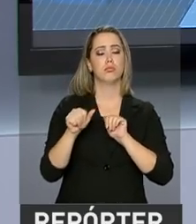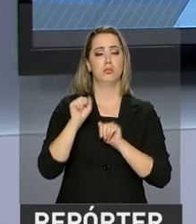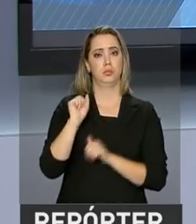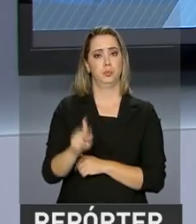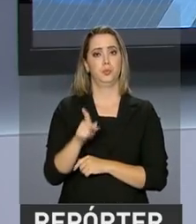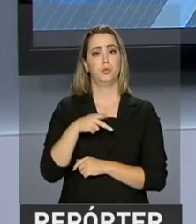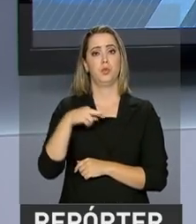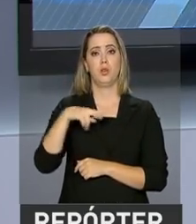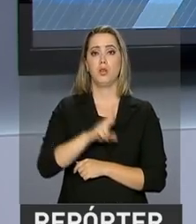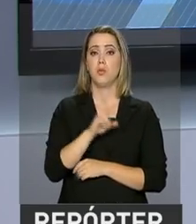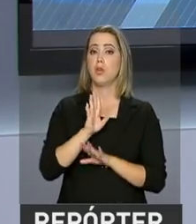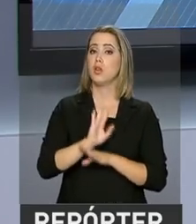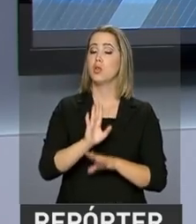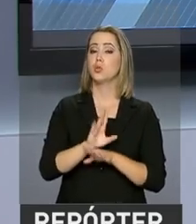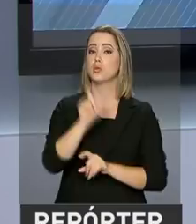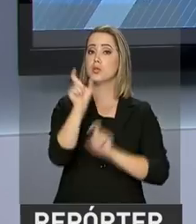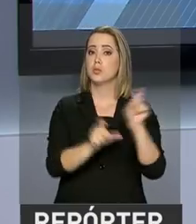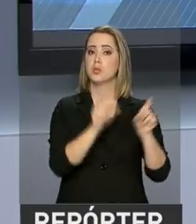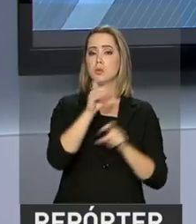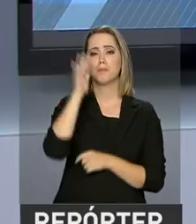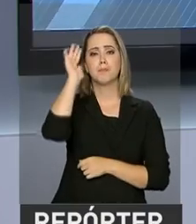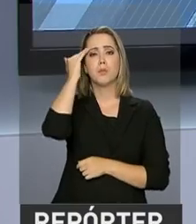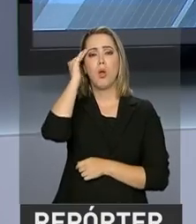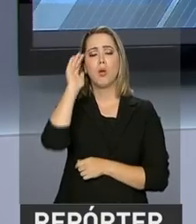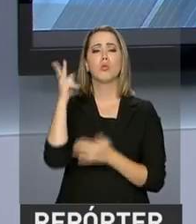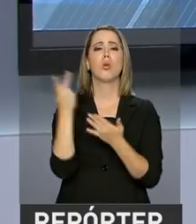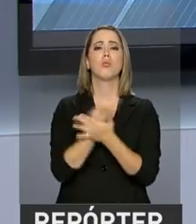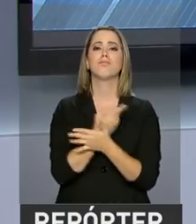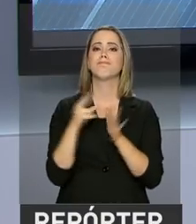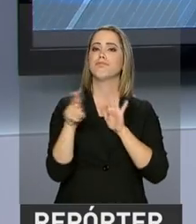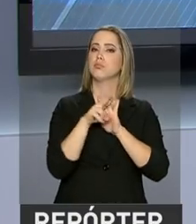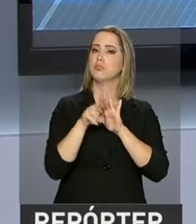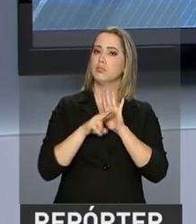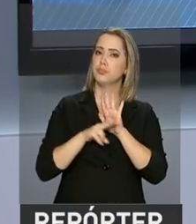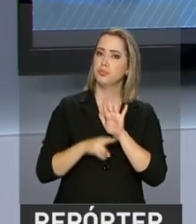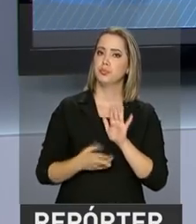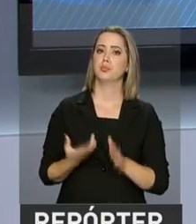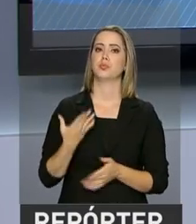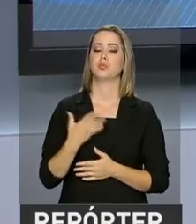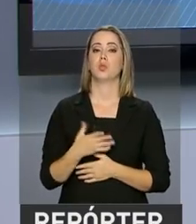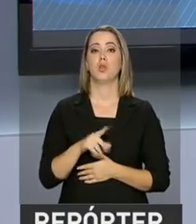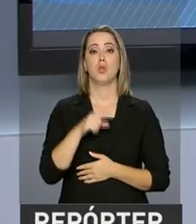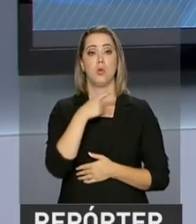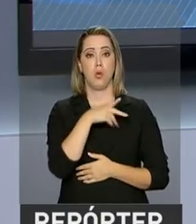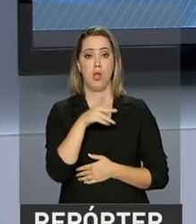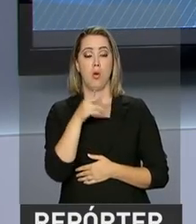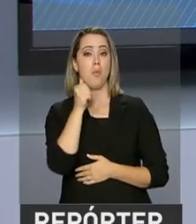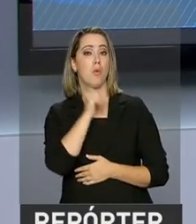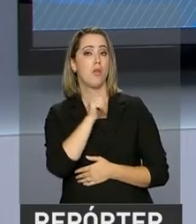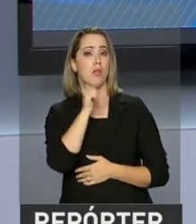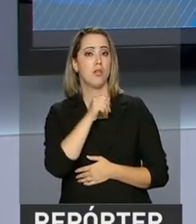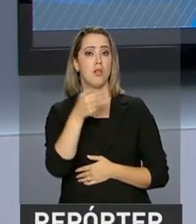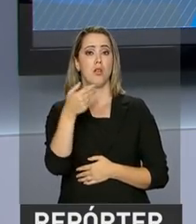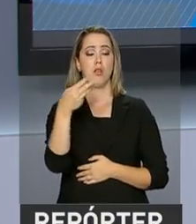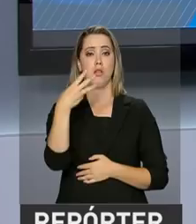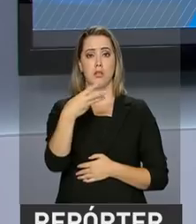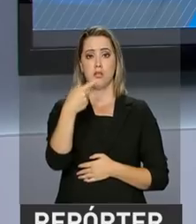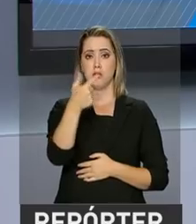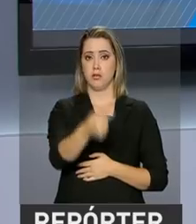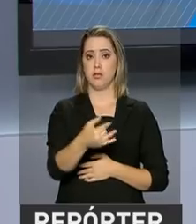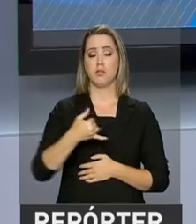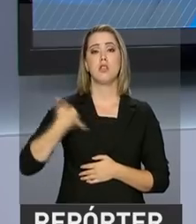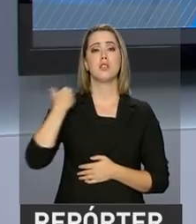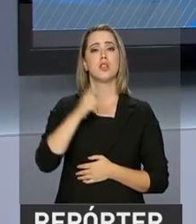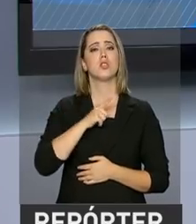repórter NBR ajuda os telespectadores a entenderem melhor as novas regras. Danúbia Silva, que tem 37 anos,